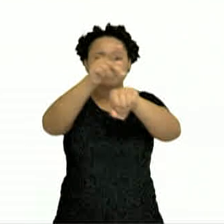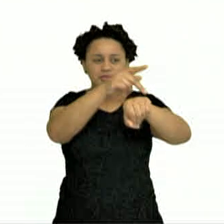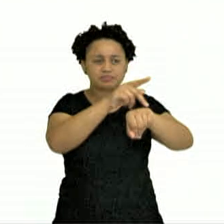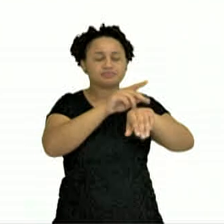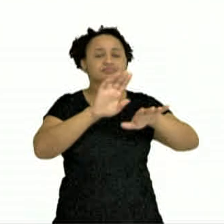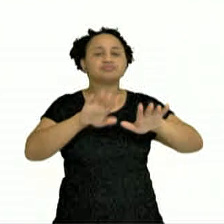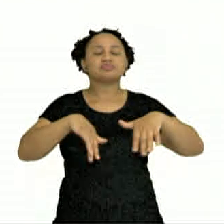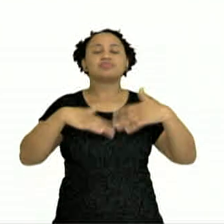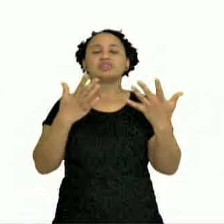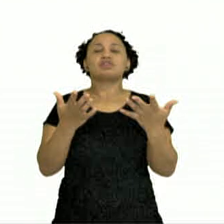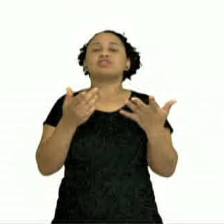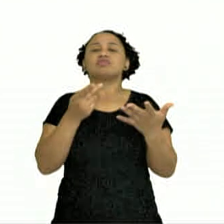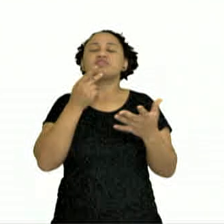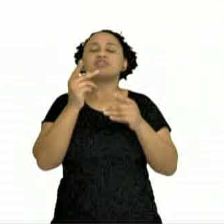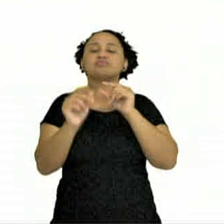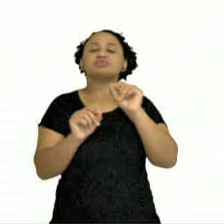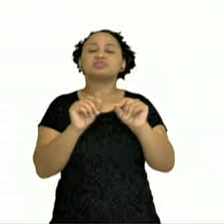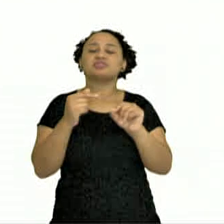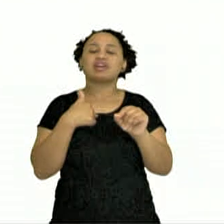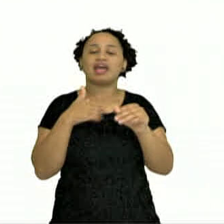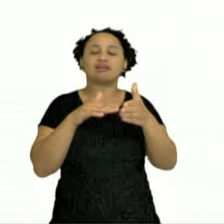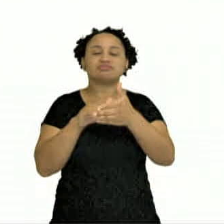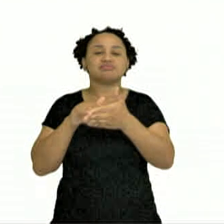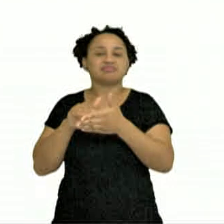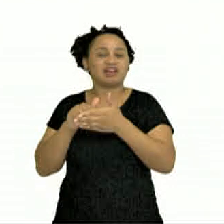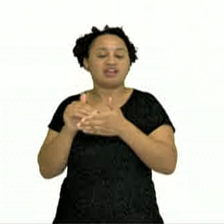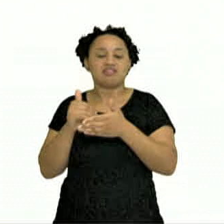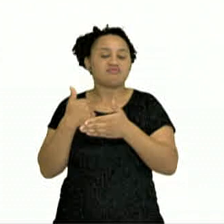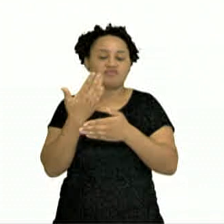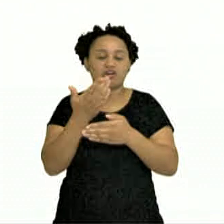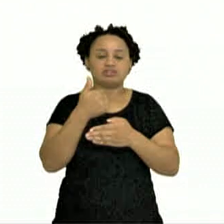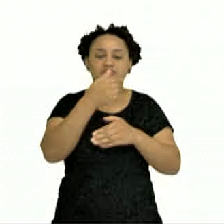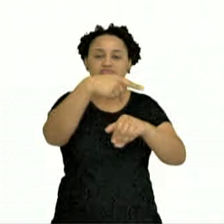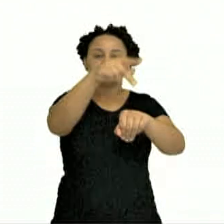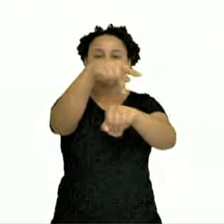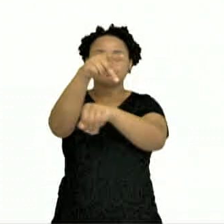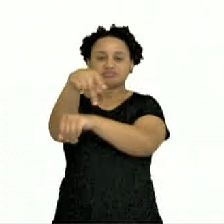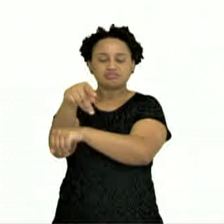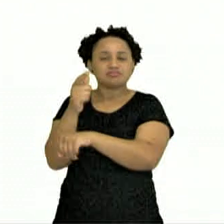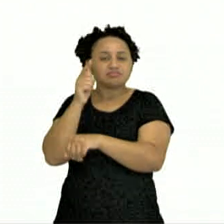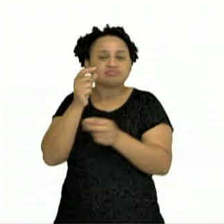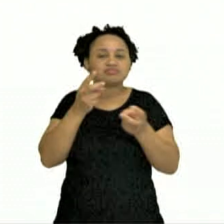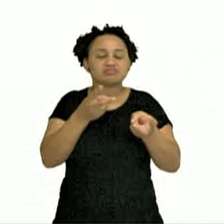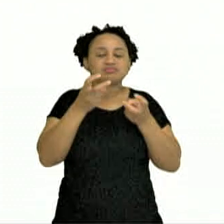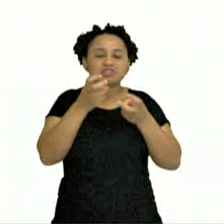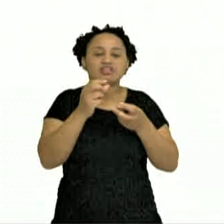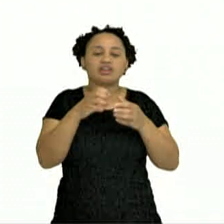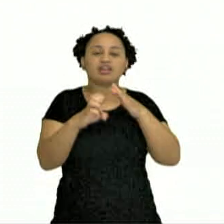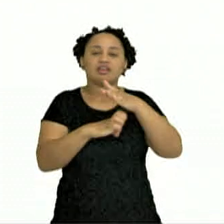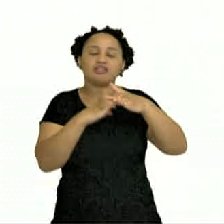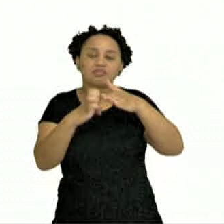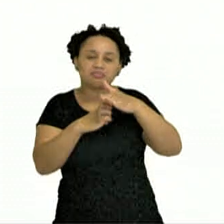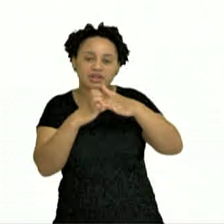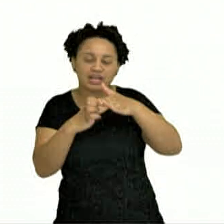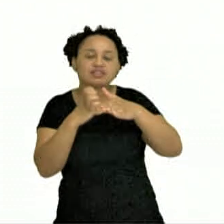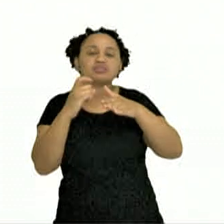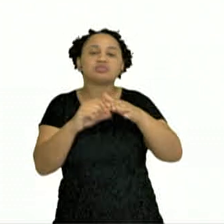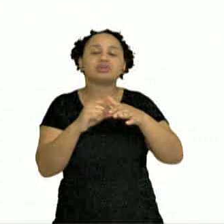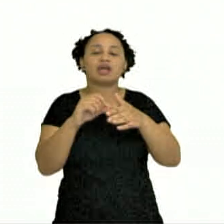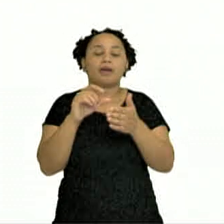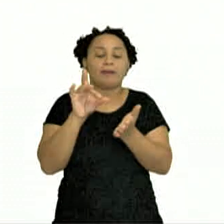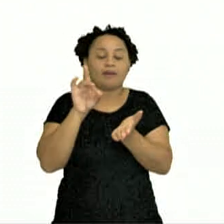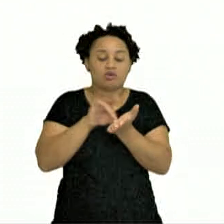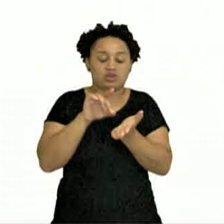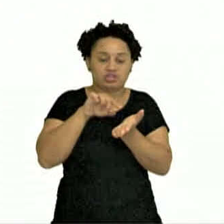gente fala desse romper das fronteiras, a gente vai perceber a existência das transnacionais, que são essas empresas que